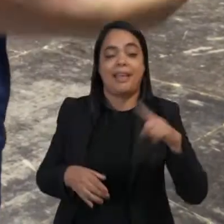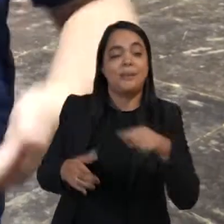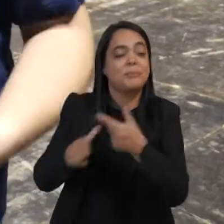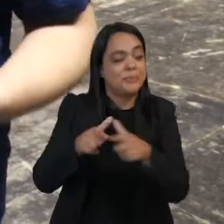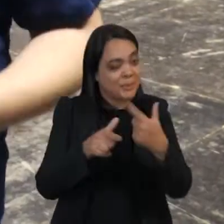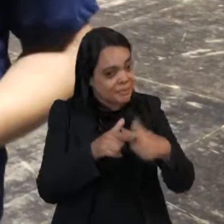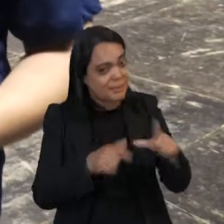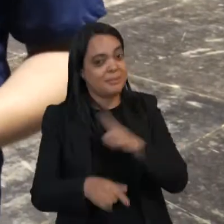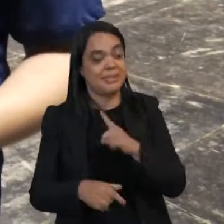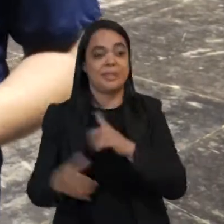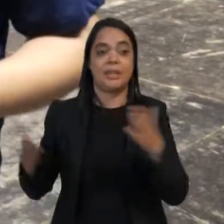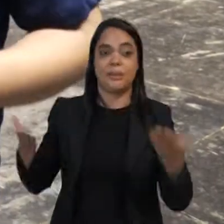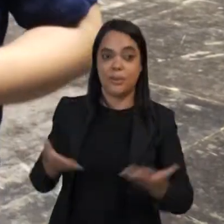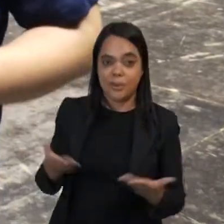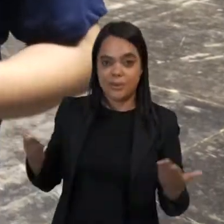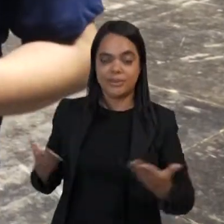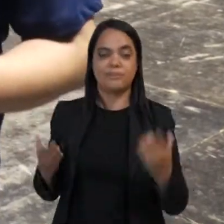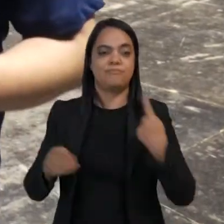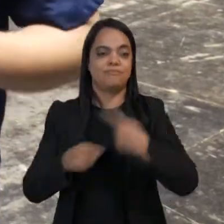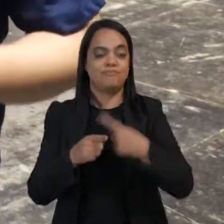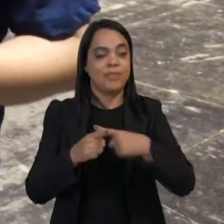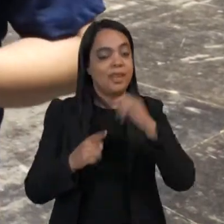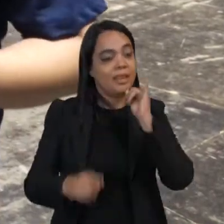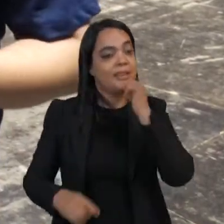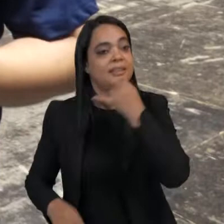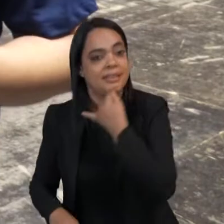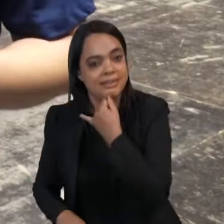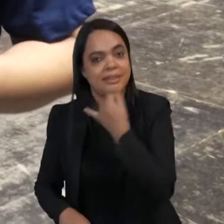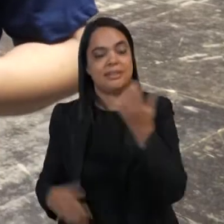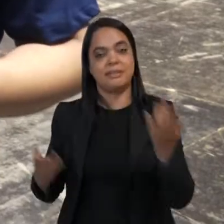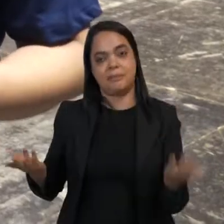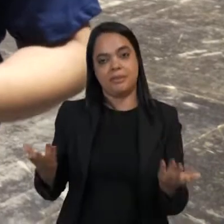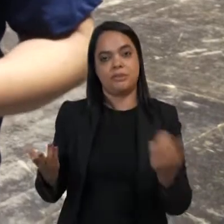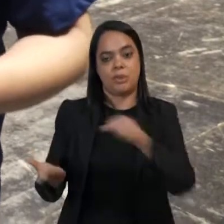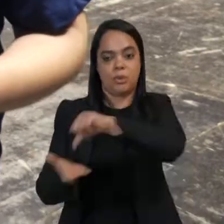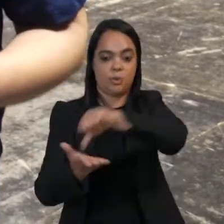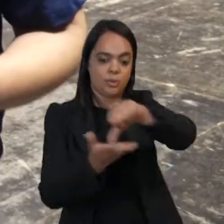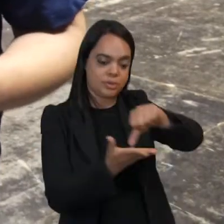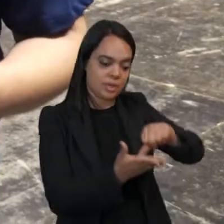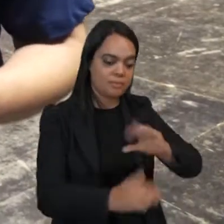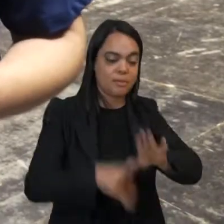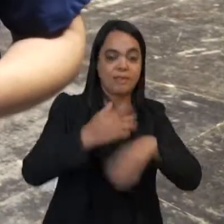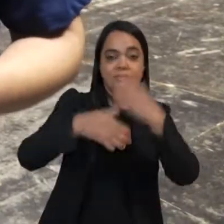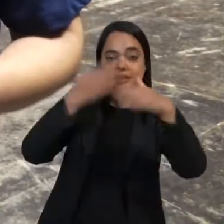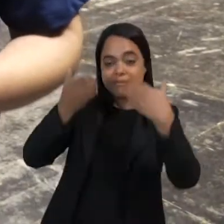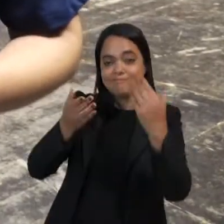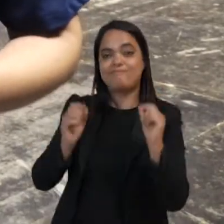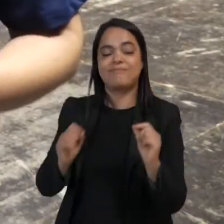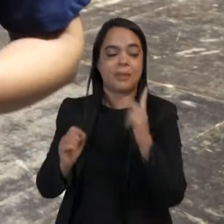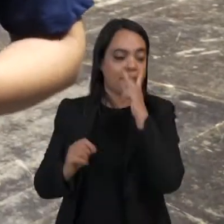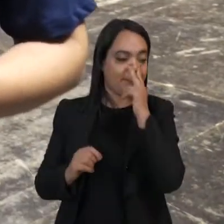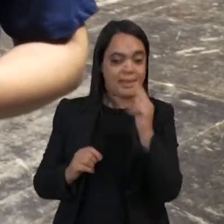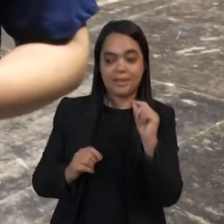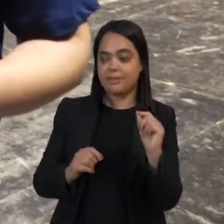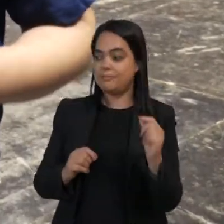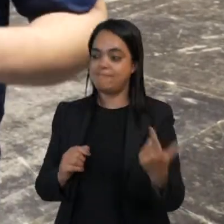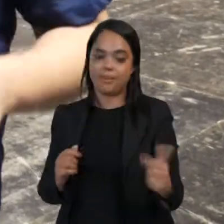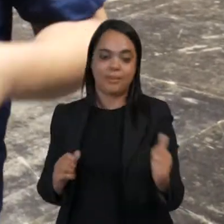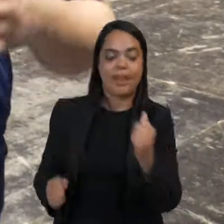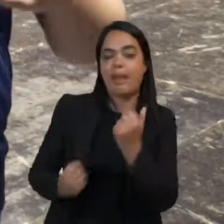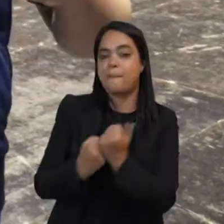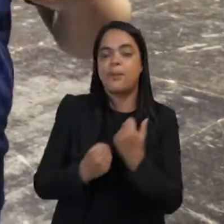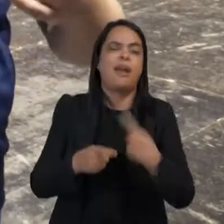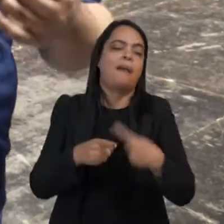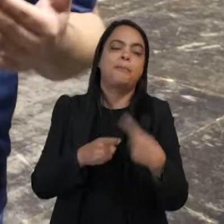uma das grandes problemáticas que nós temos hoje. Porque, infelizmente, os campos avançados, eles ficam seriamente desassistidos,